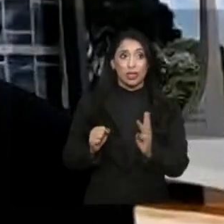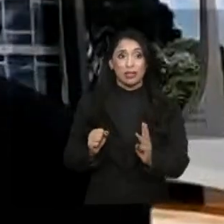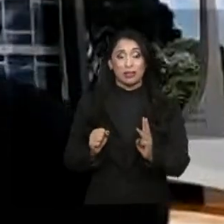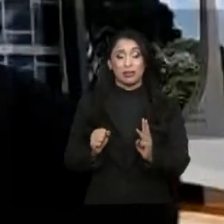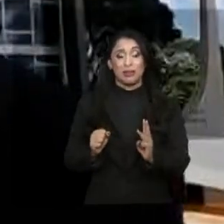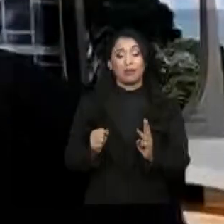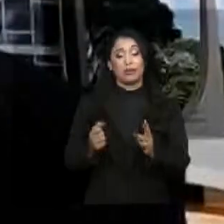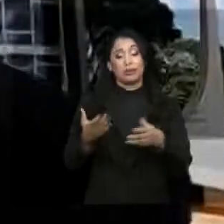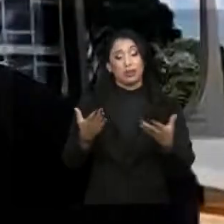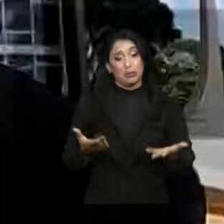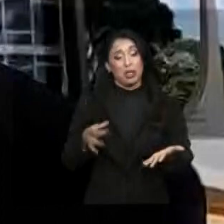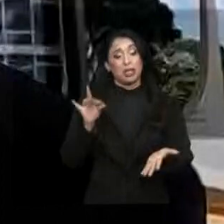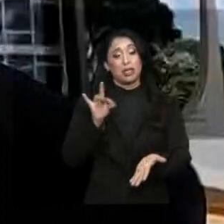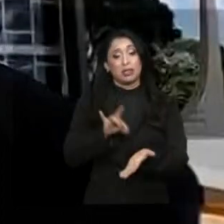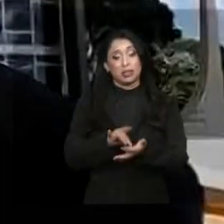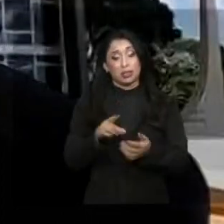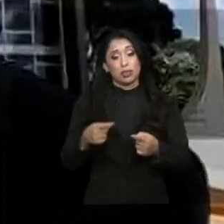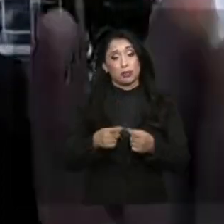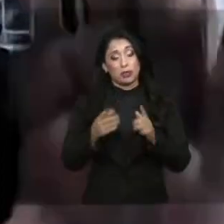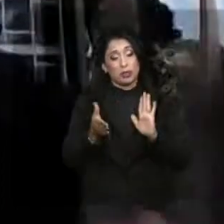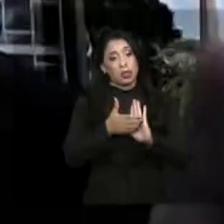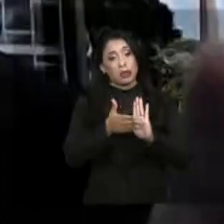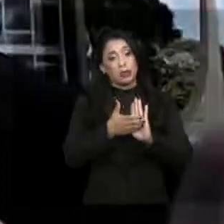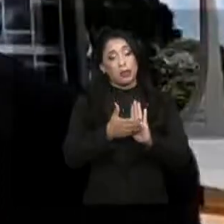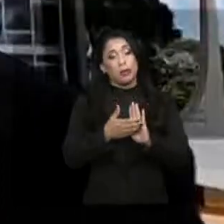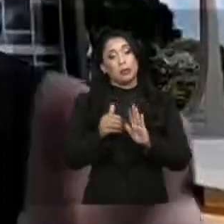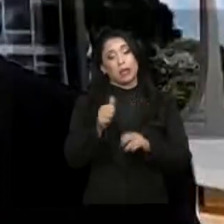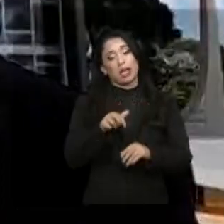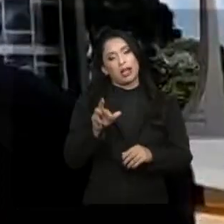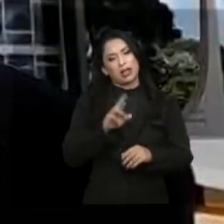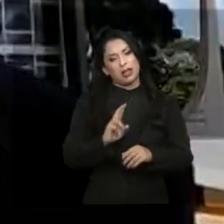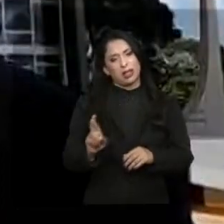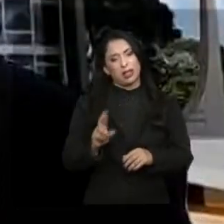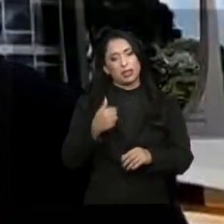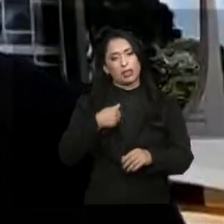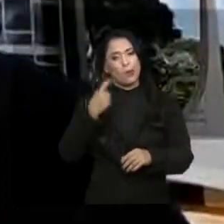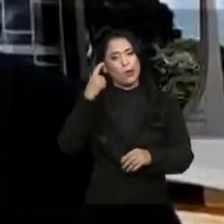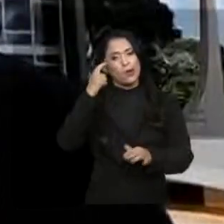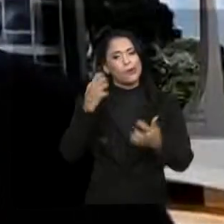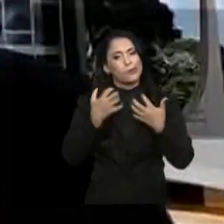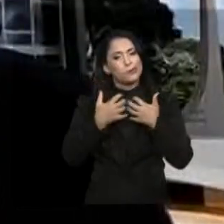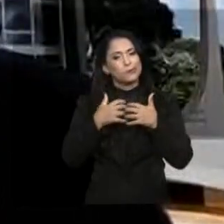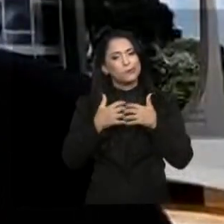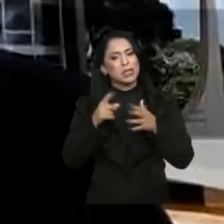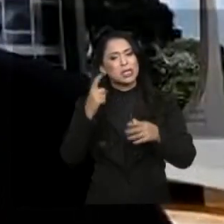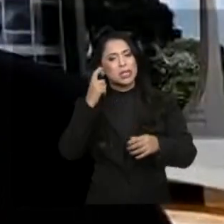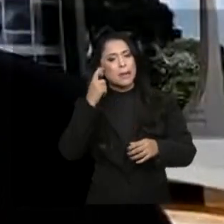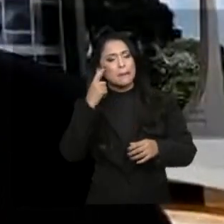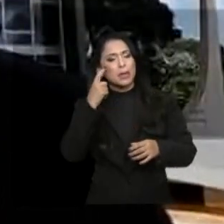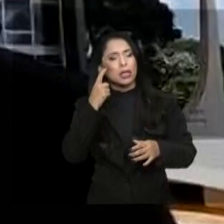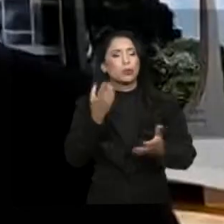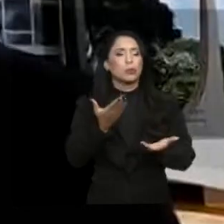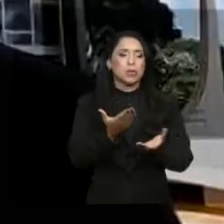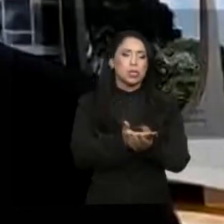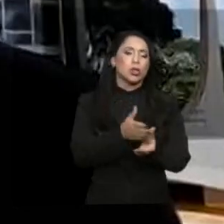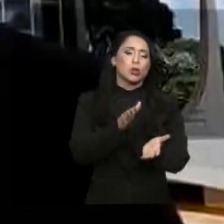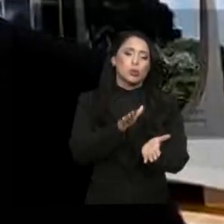a legitimidade para propor ação rescisória? Então, o meu raciocínio foi construído através do